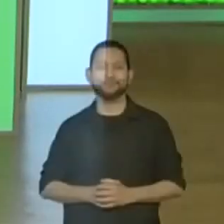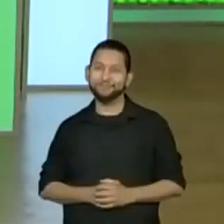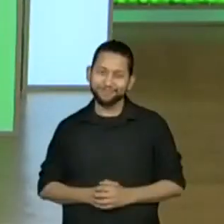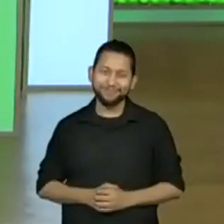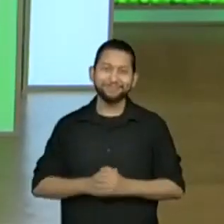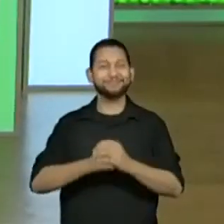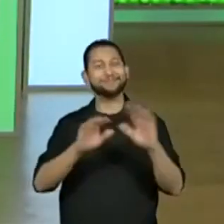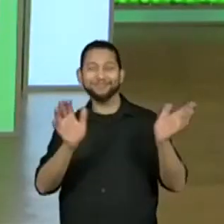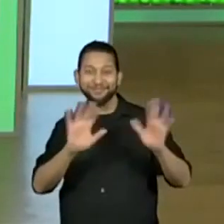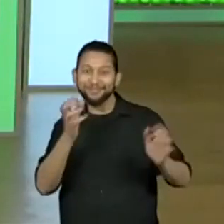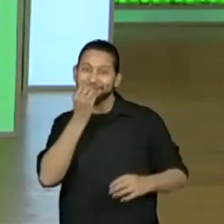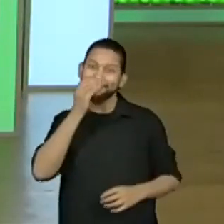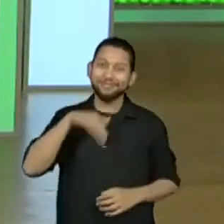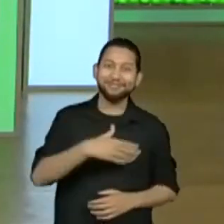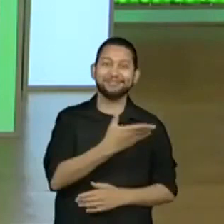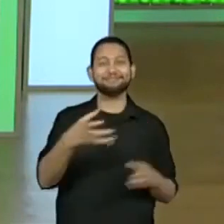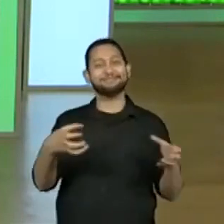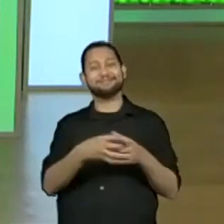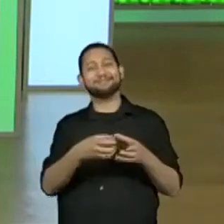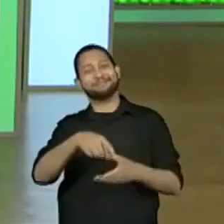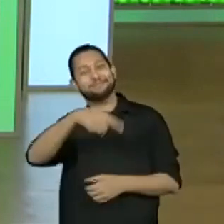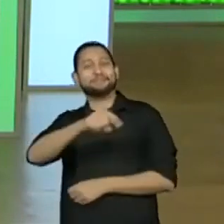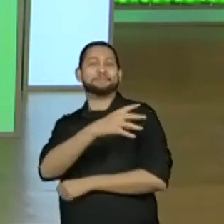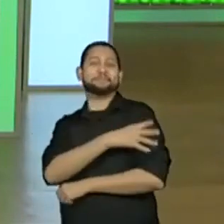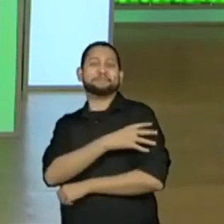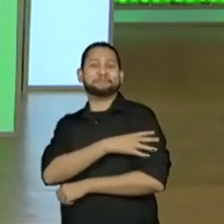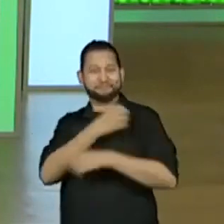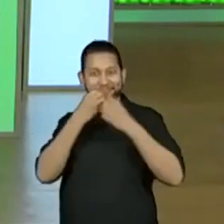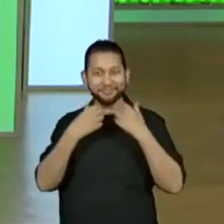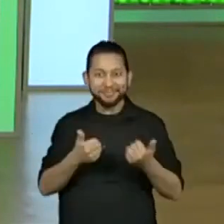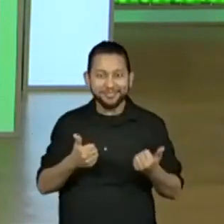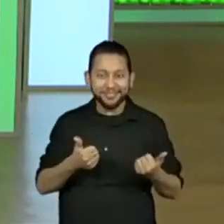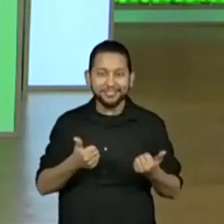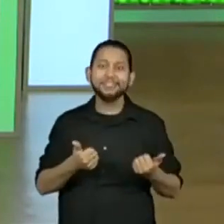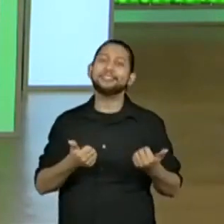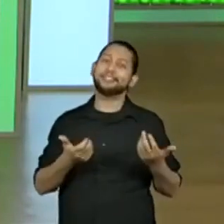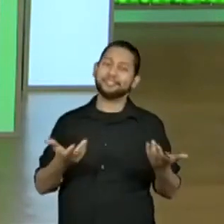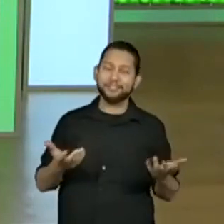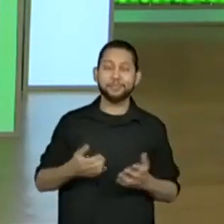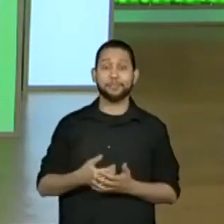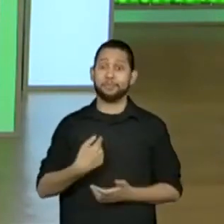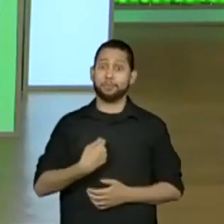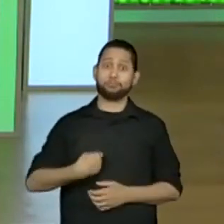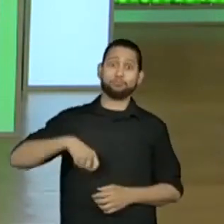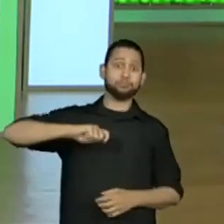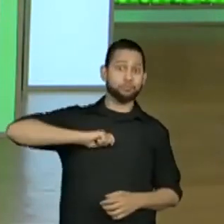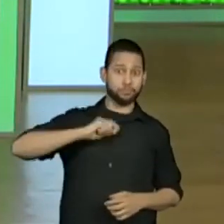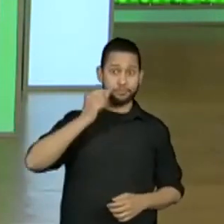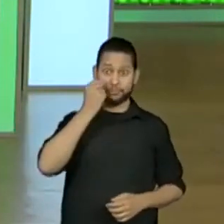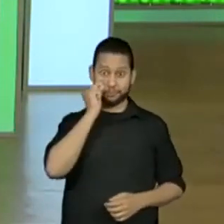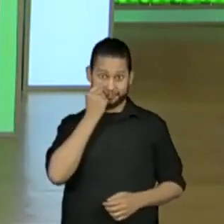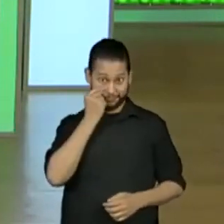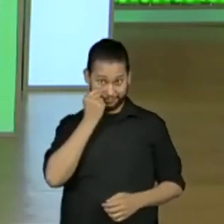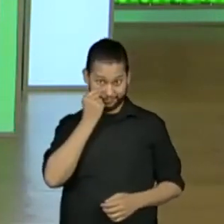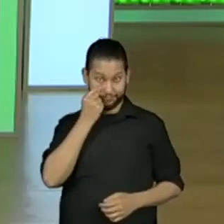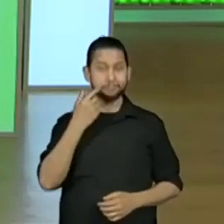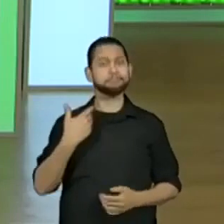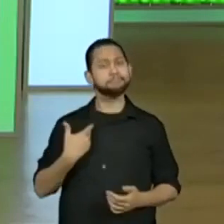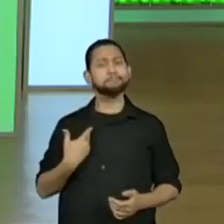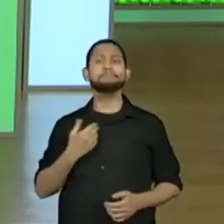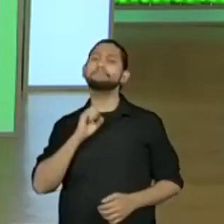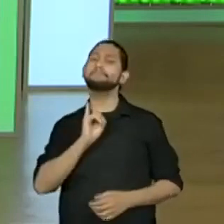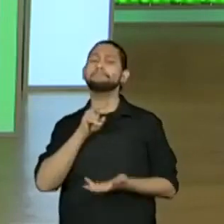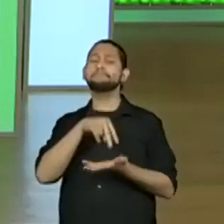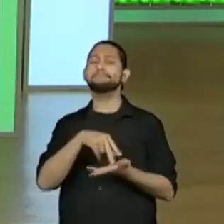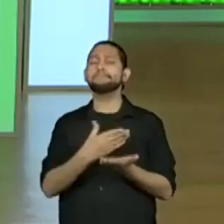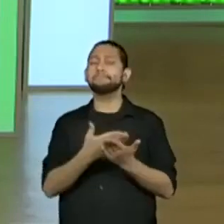Boa tarde, galerinha do quarto ano! Tudo bem com vocês? Aqui quem fala é a professora Aline Gack. E